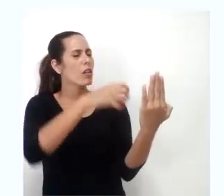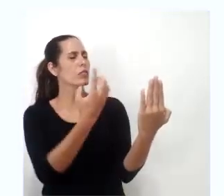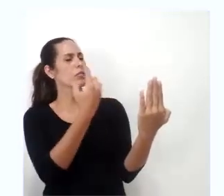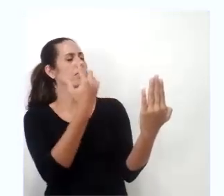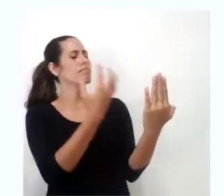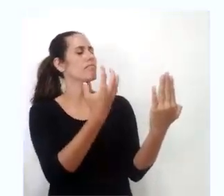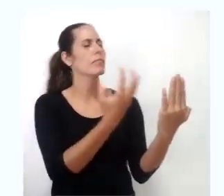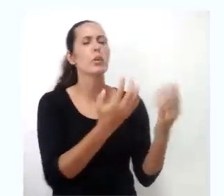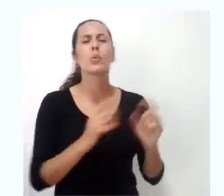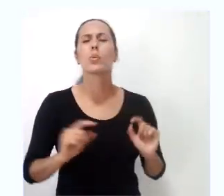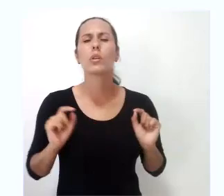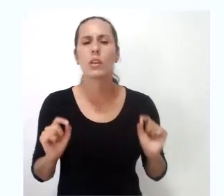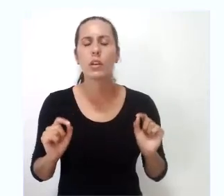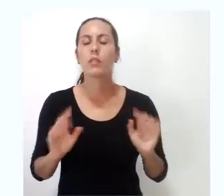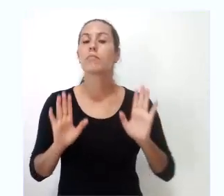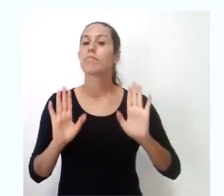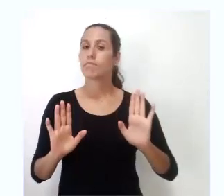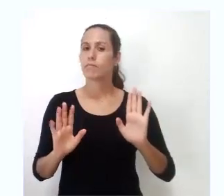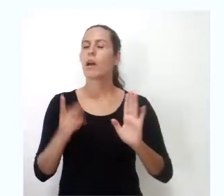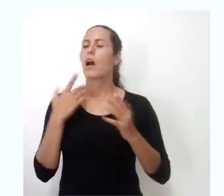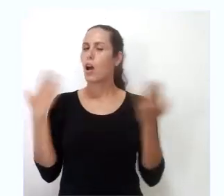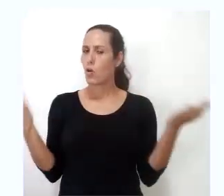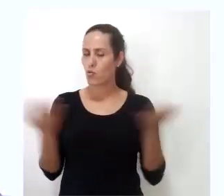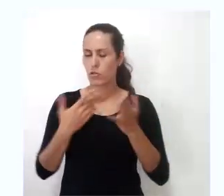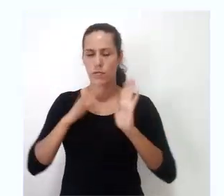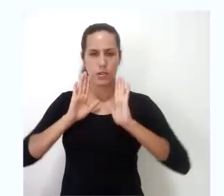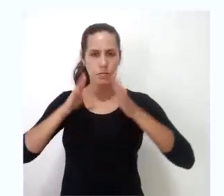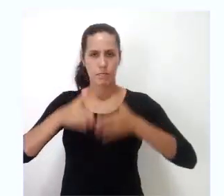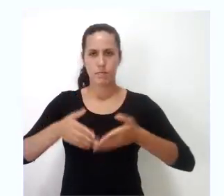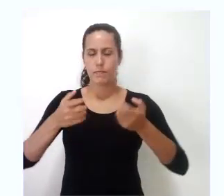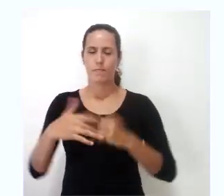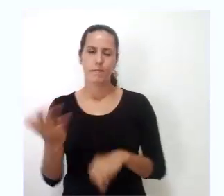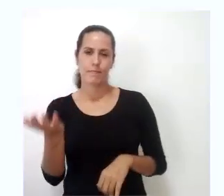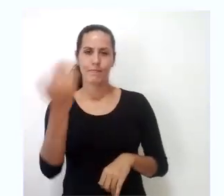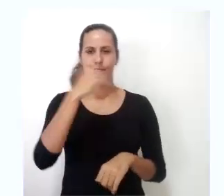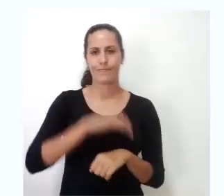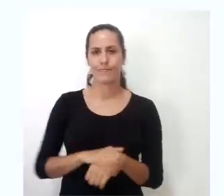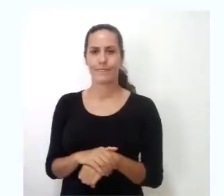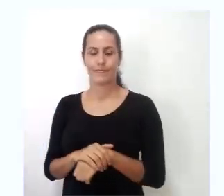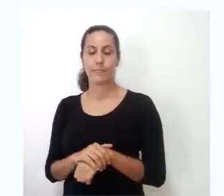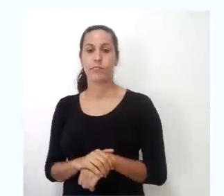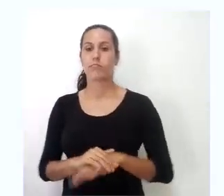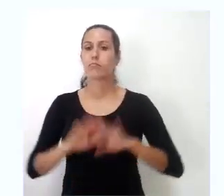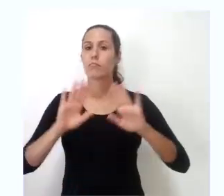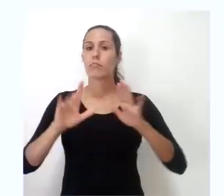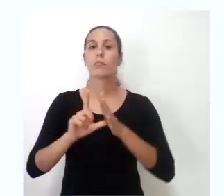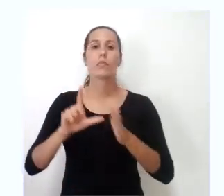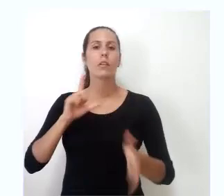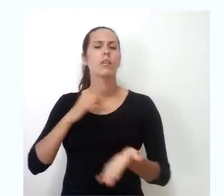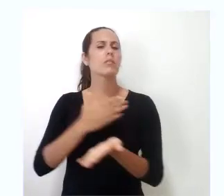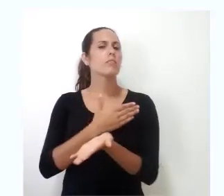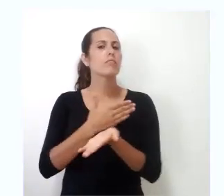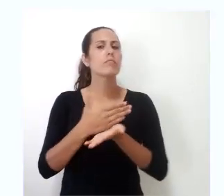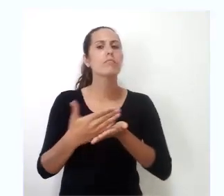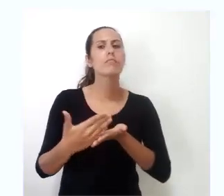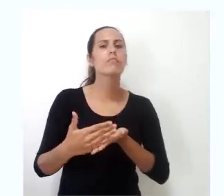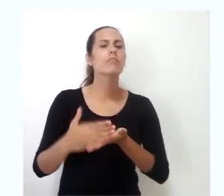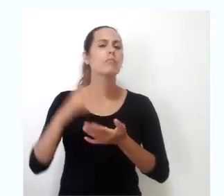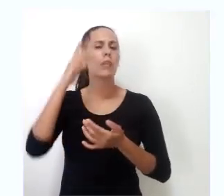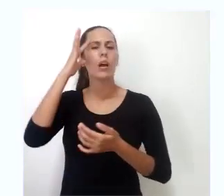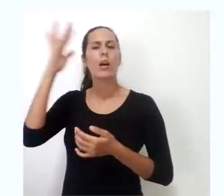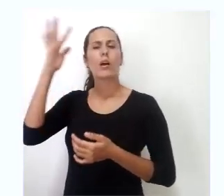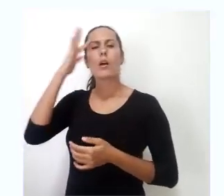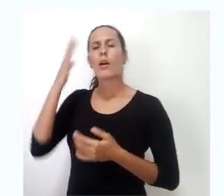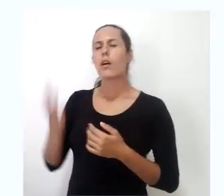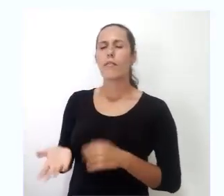argumentação, texto argumentativo. Vamos lá, vamos em frente. Antes de começar, que